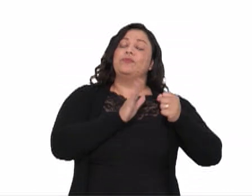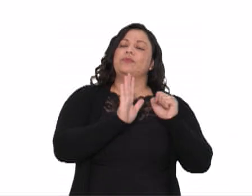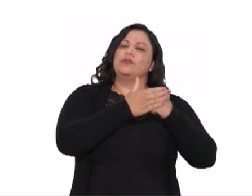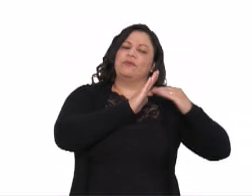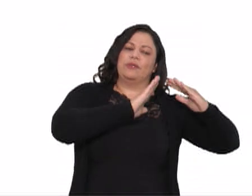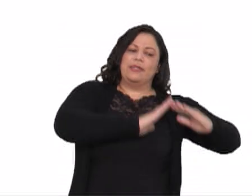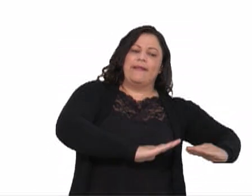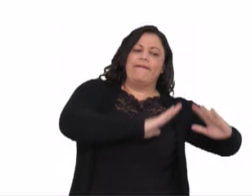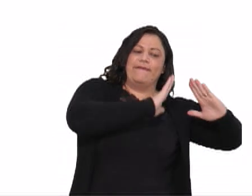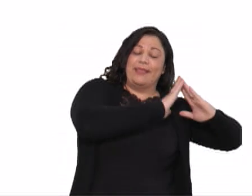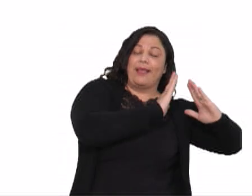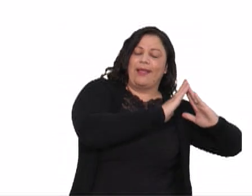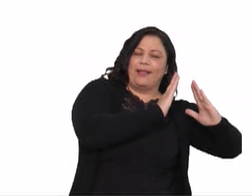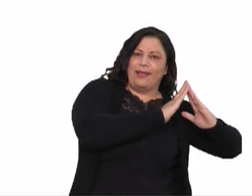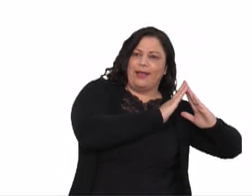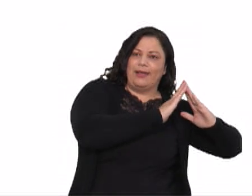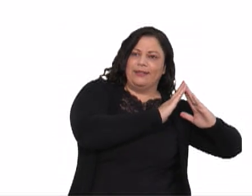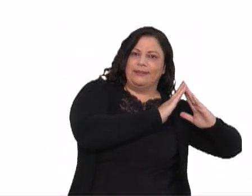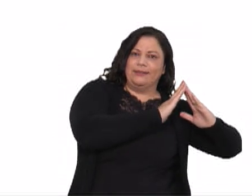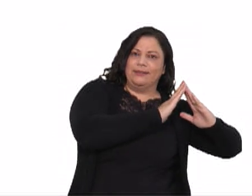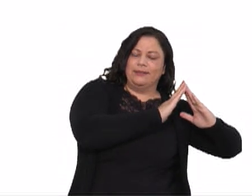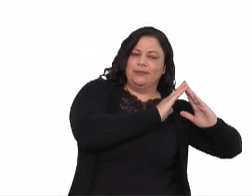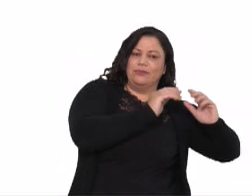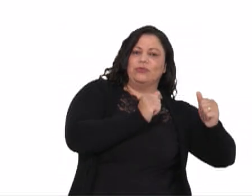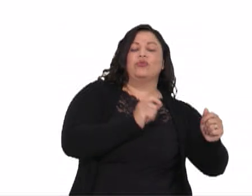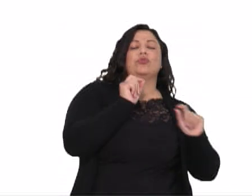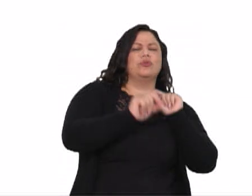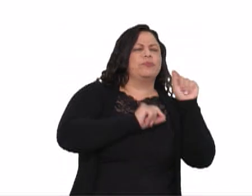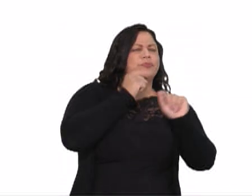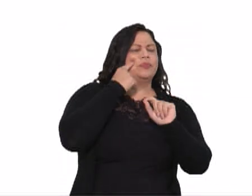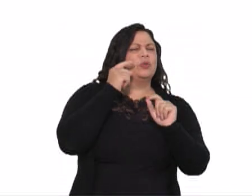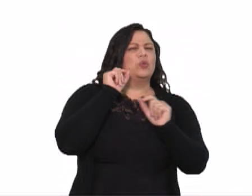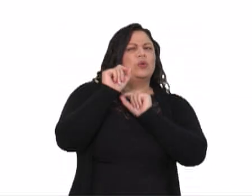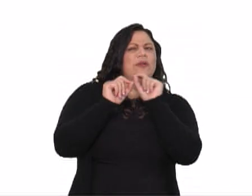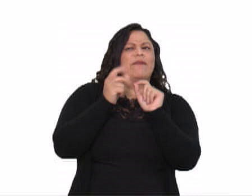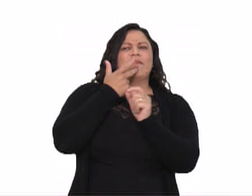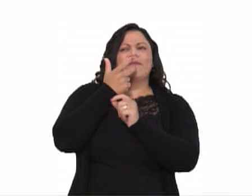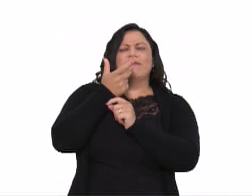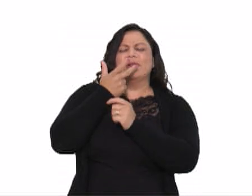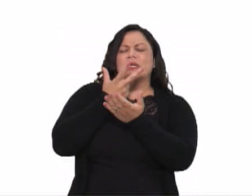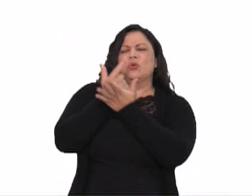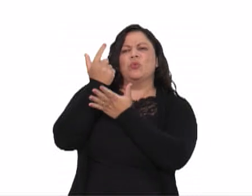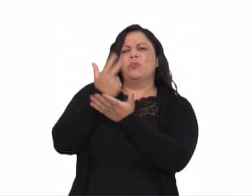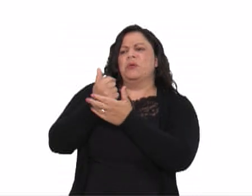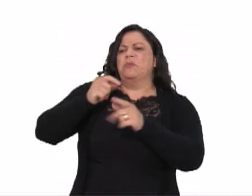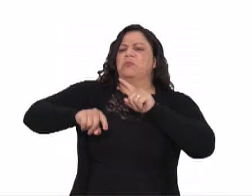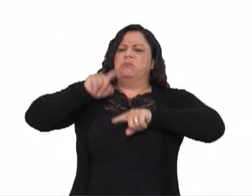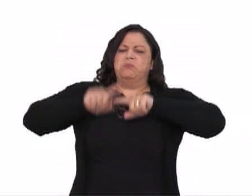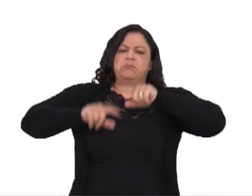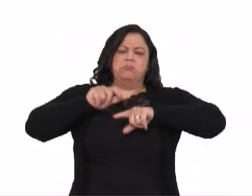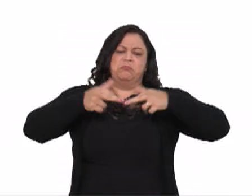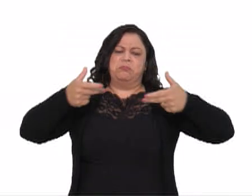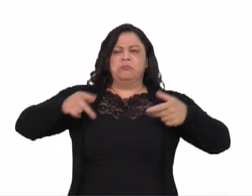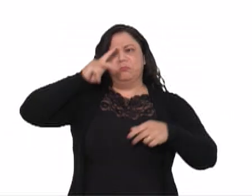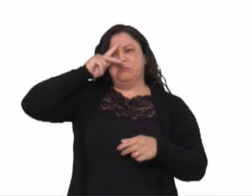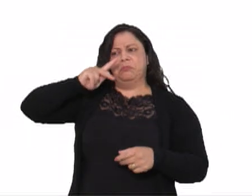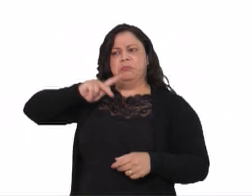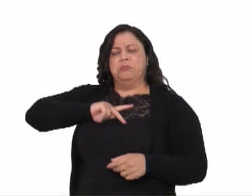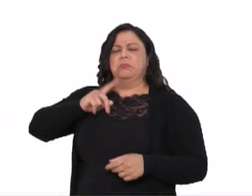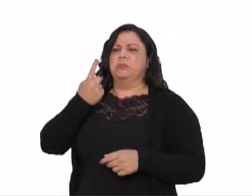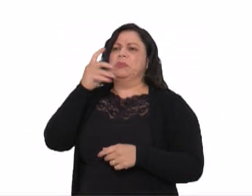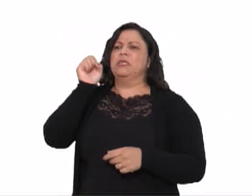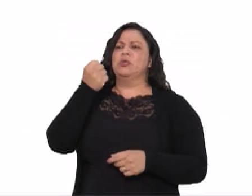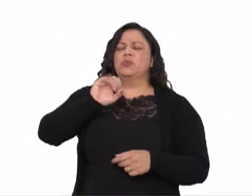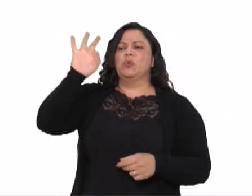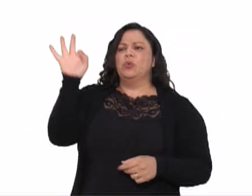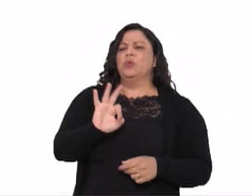Cerca de 25% dizem ter adquirido algum mimo para si e 18% investiram em